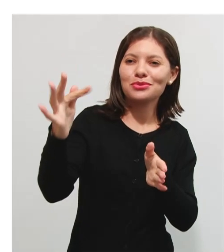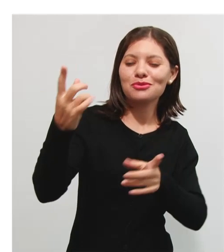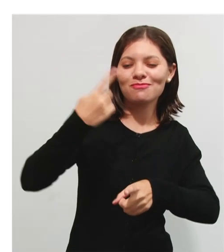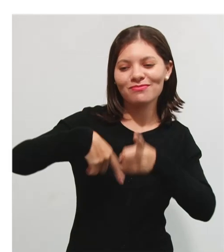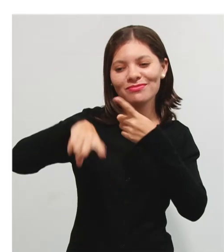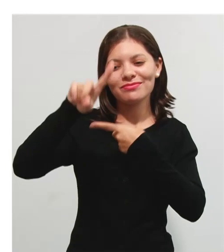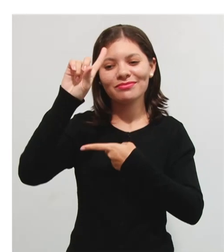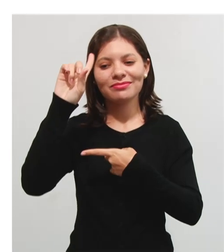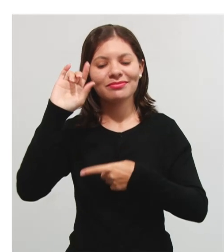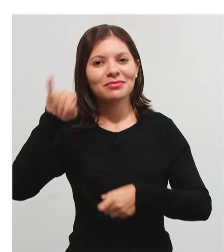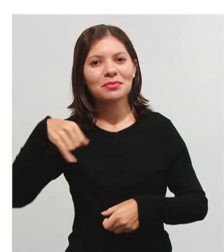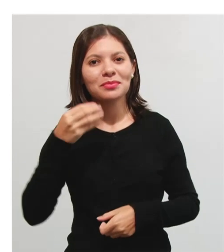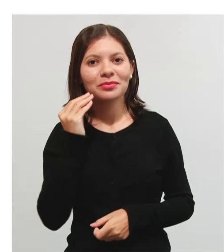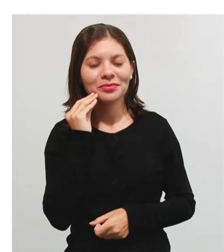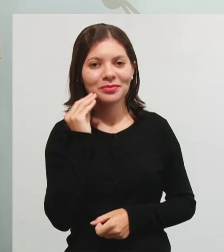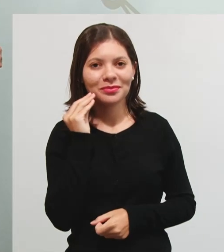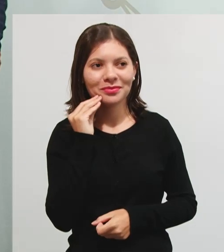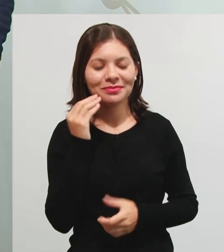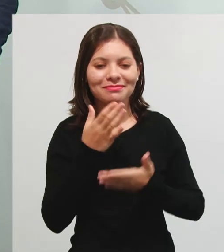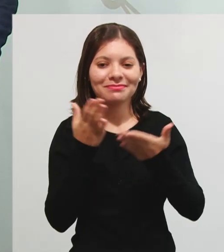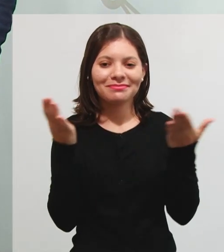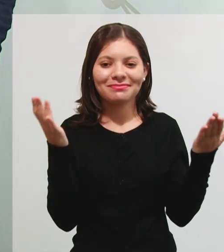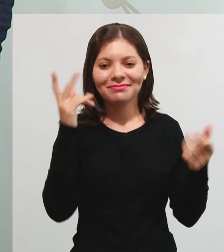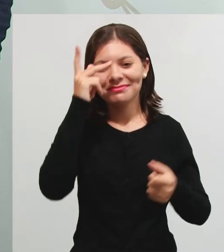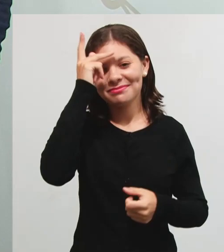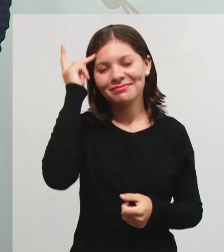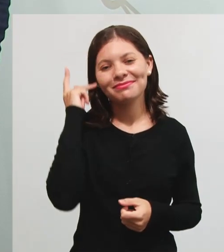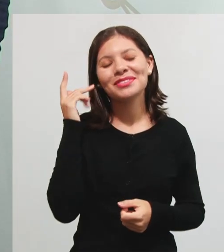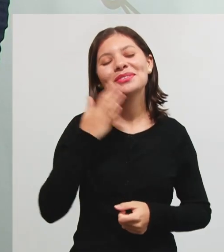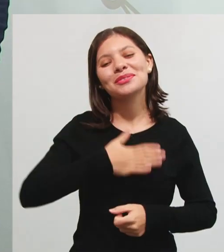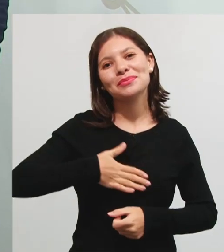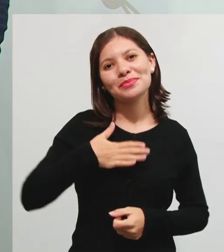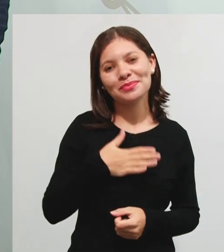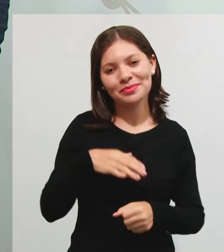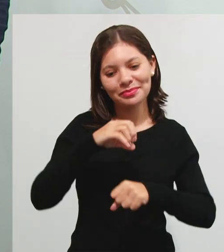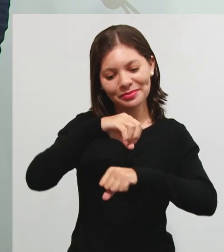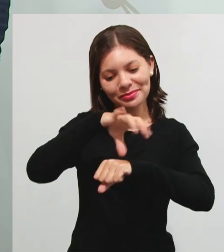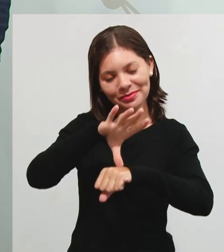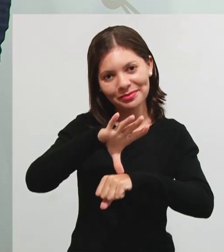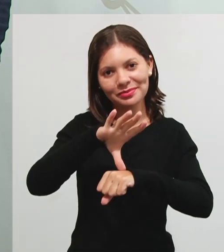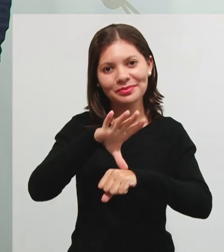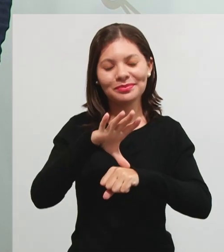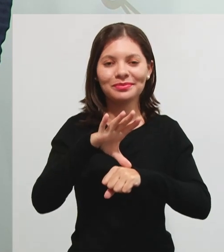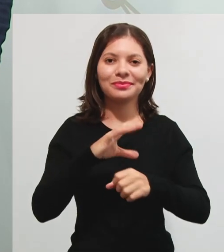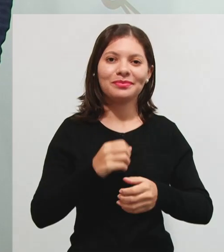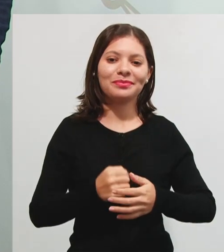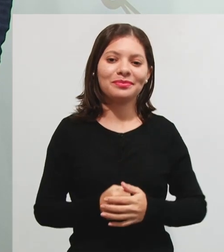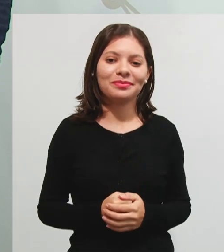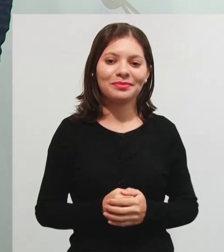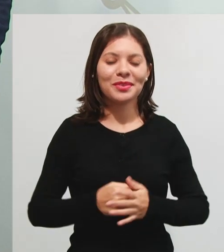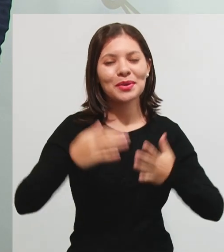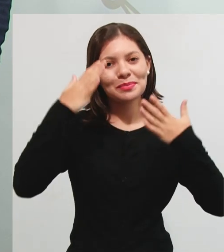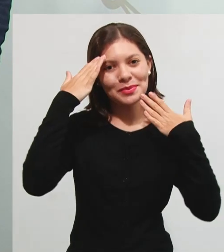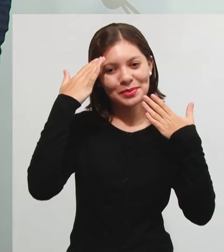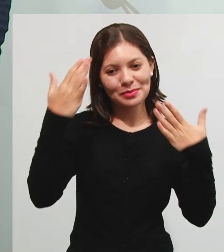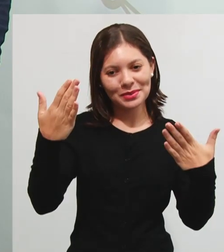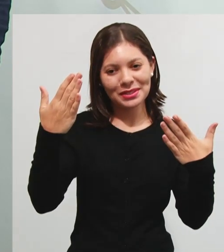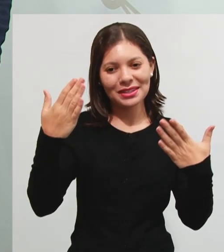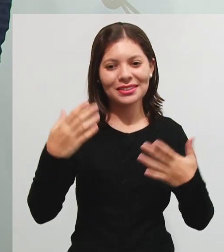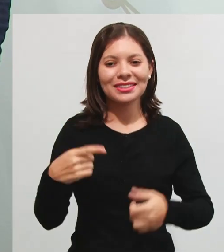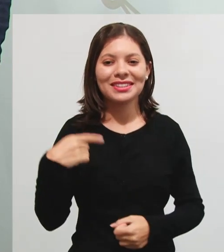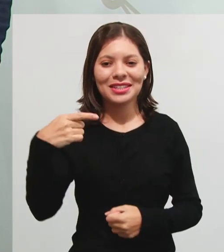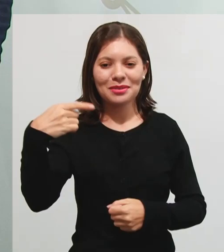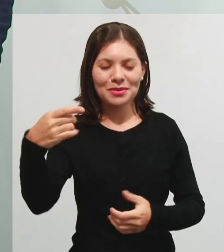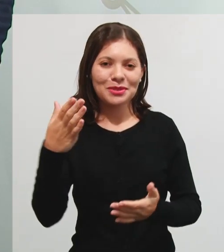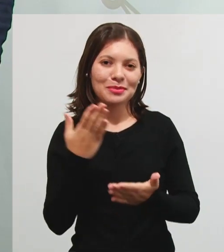sucesso e oportunidades. Então, pessoal, foi um prazer ministrar esse primeiro momento com vocês e agradeço e fico aí até o